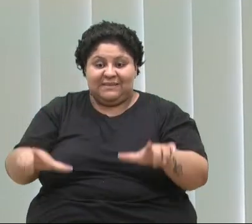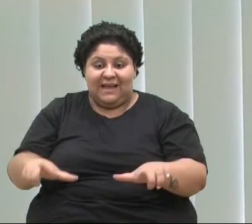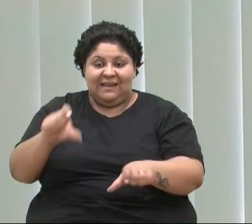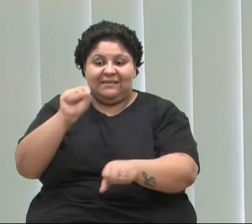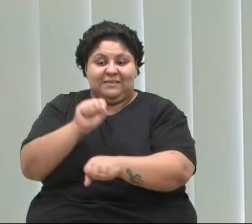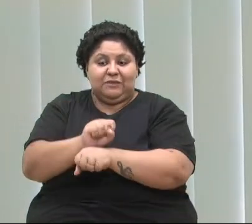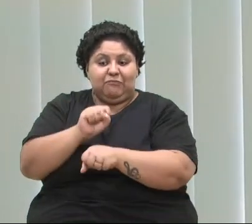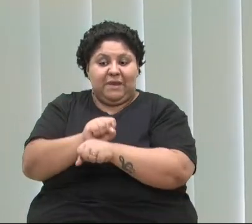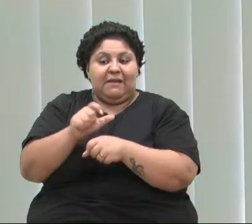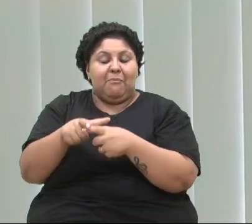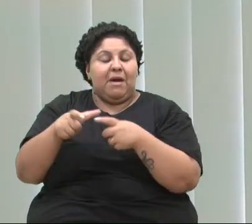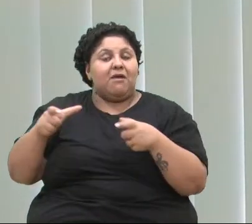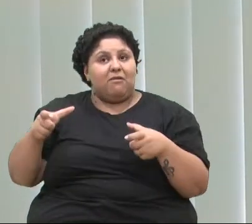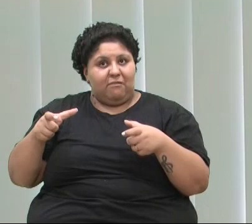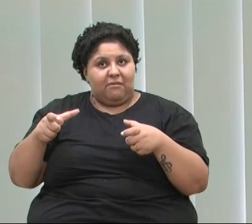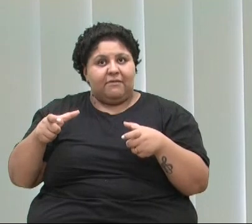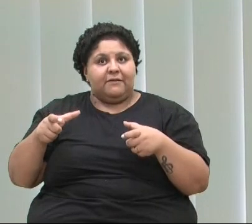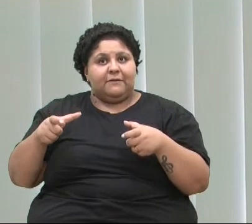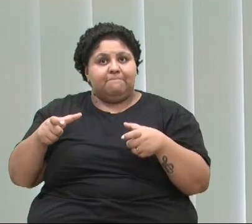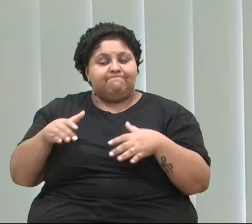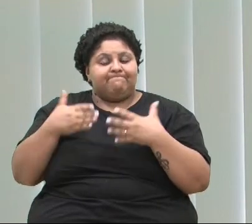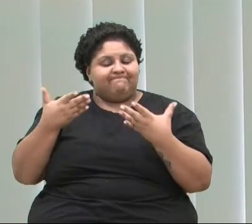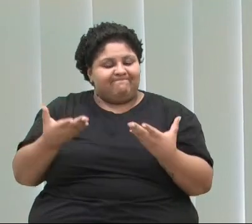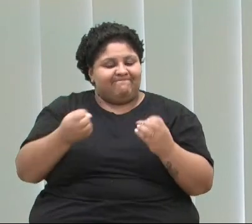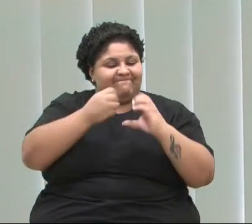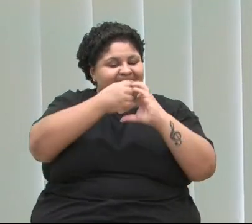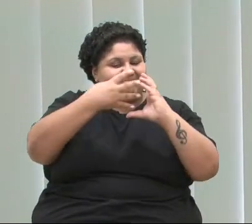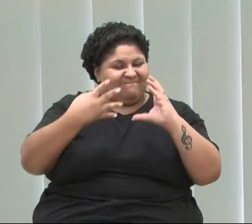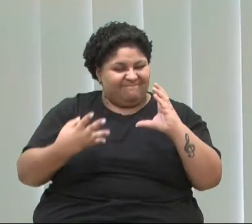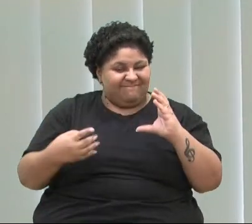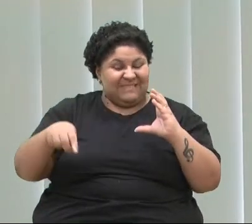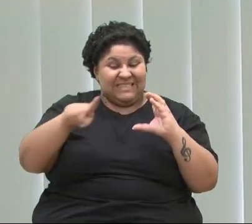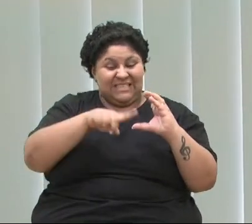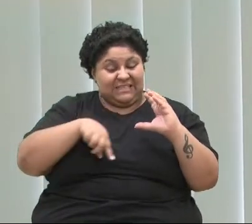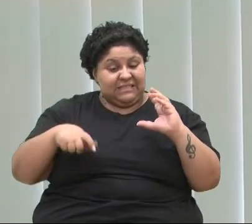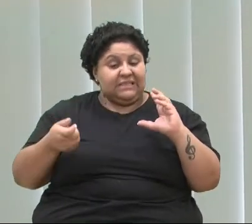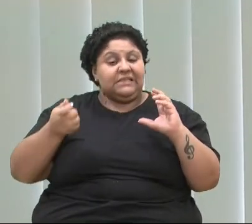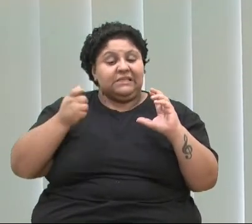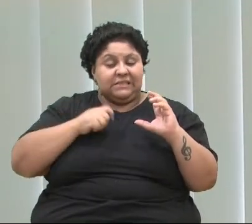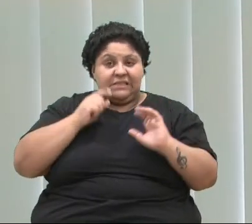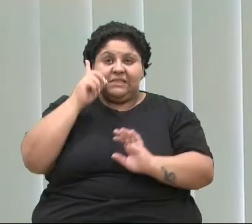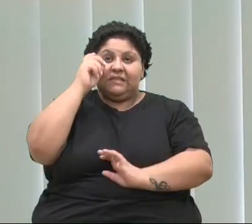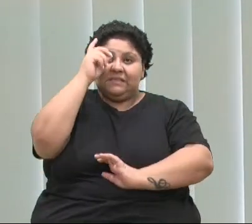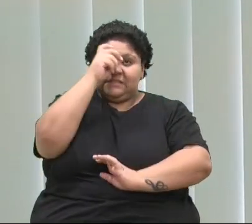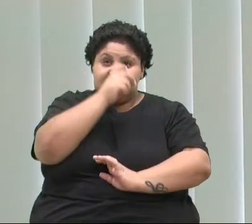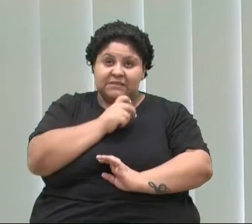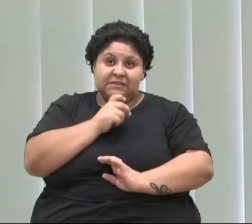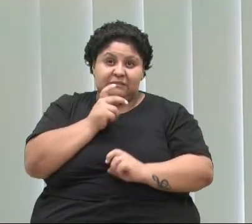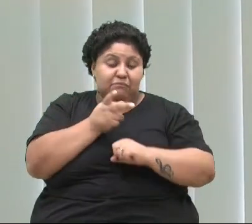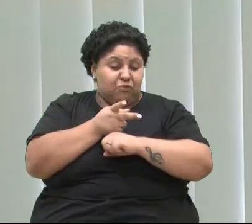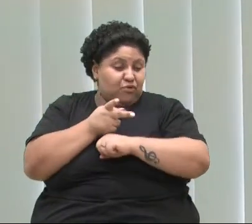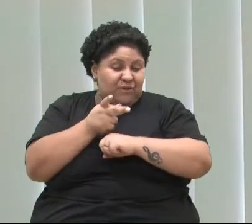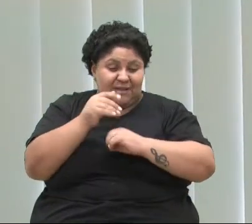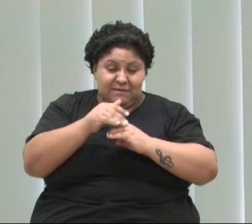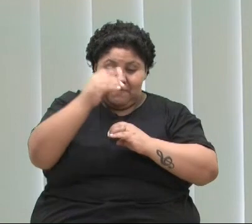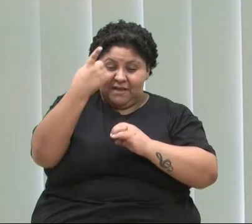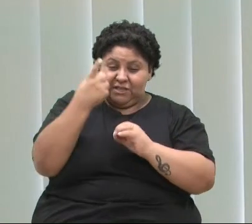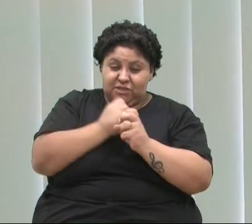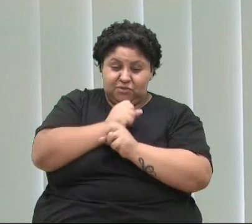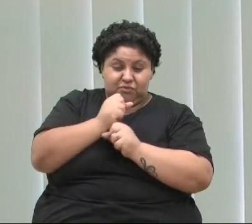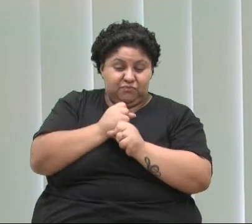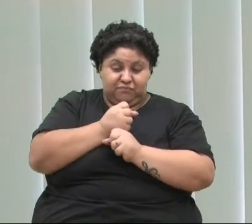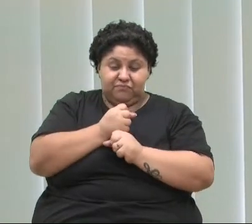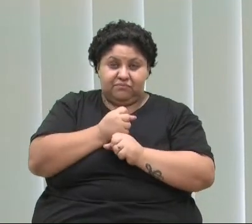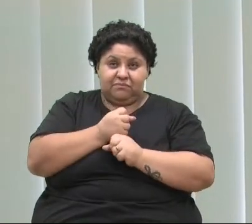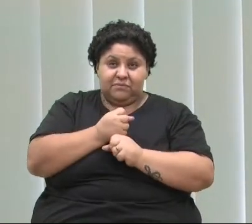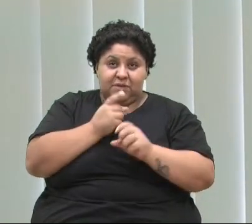conforto. Porém, as características do imóvel que a gente precisa está bem difícil, a gente já está procurando há mais de um ano. O que a